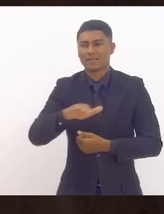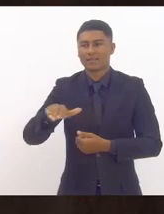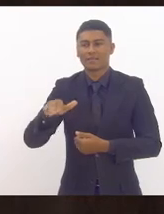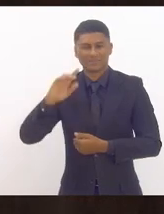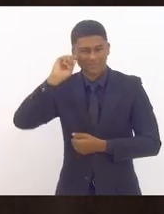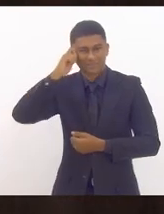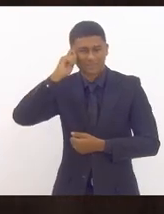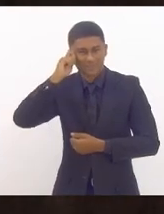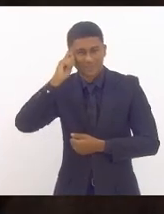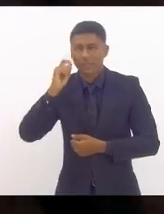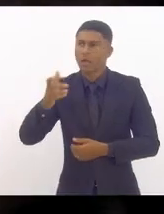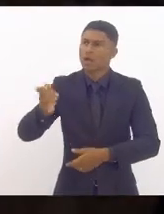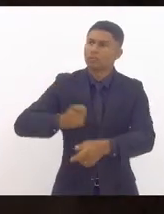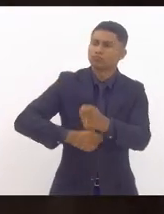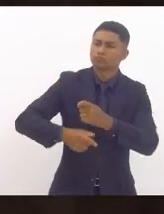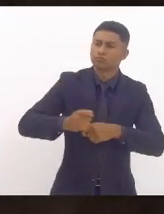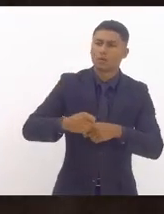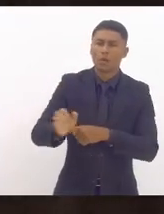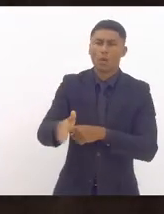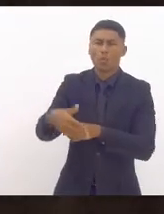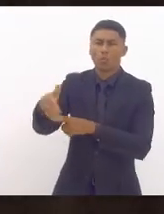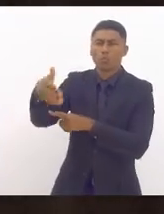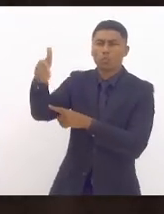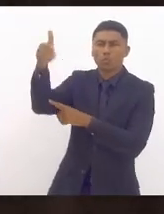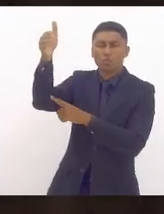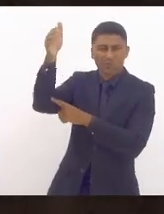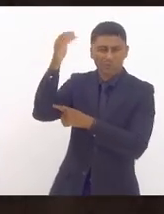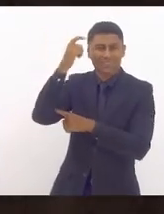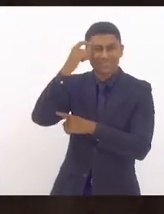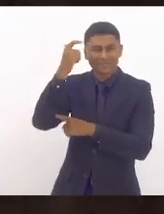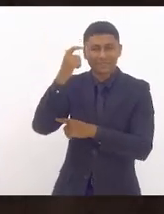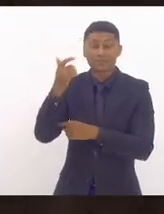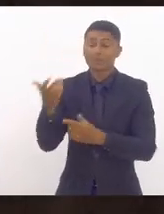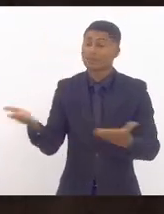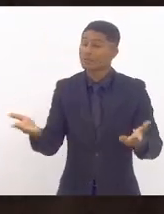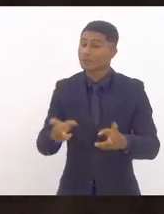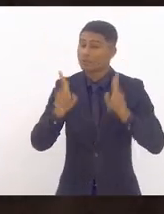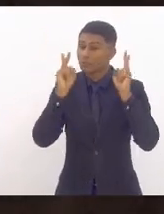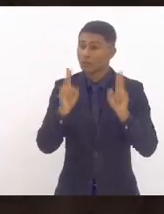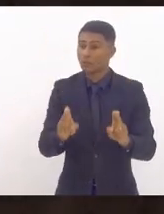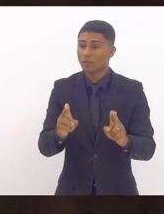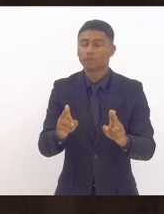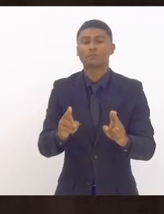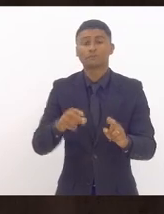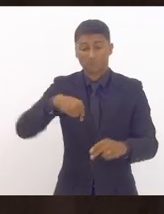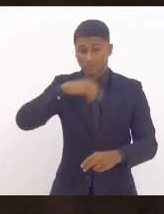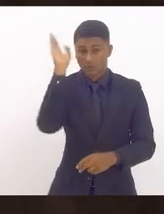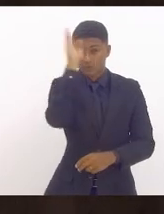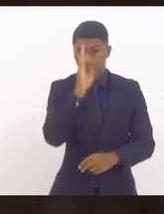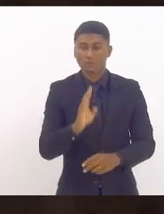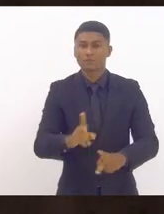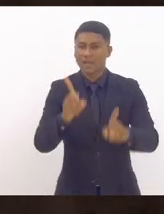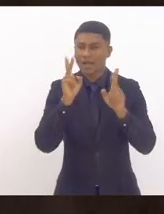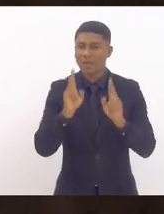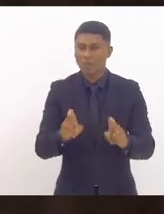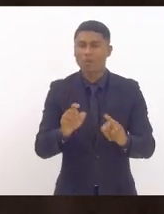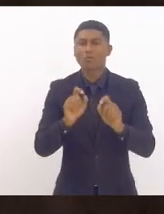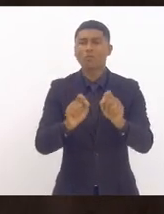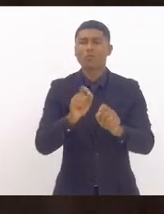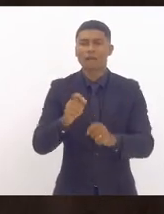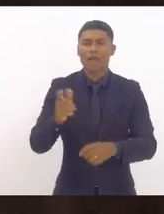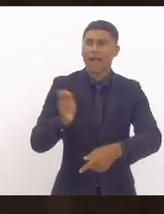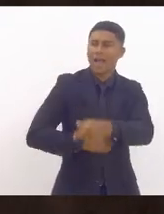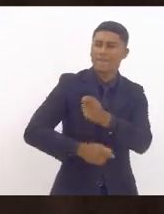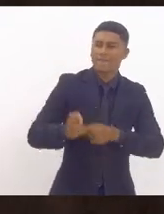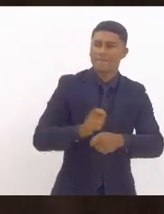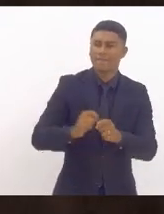negras. É nesse momento que o nosso Brasil se encontra, como uma pipa avoada, numa linguagem popular